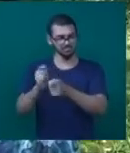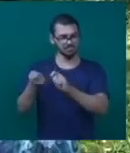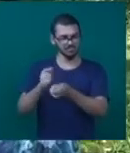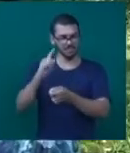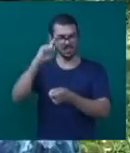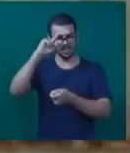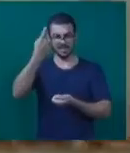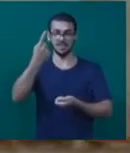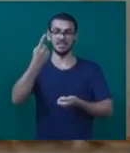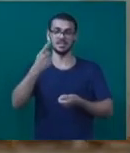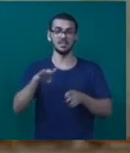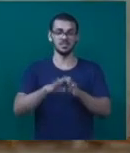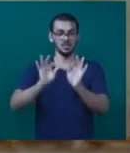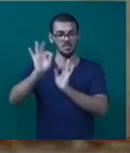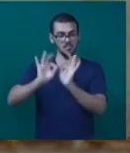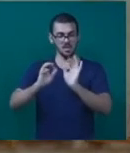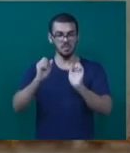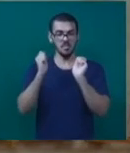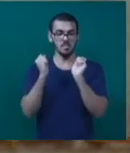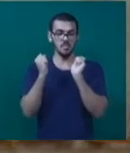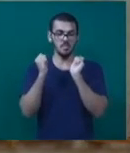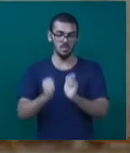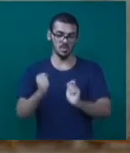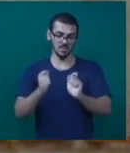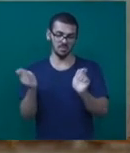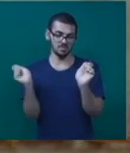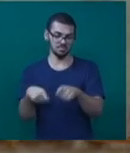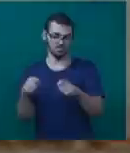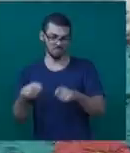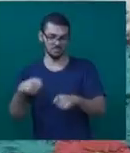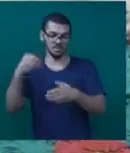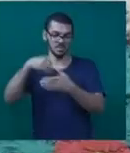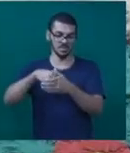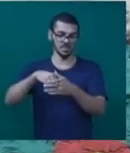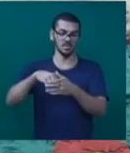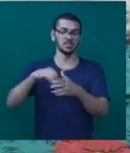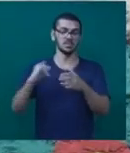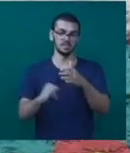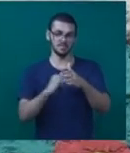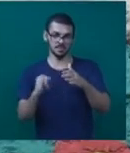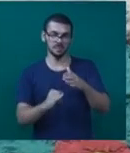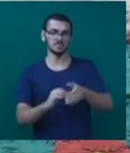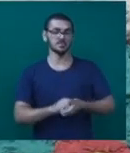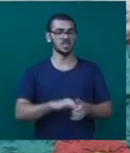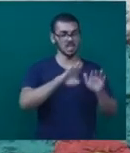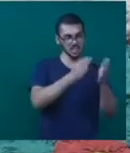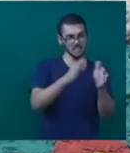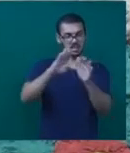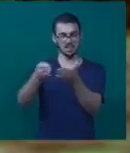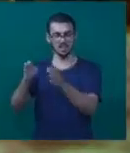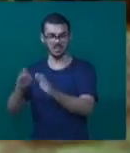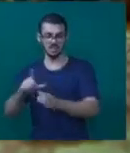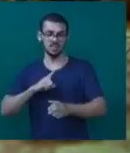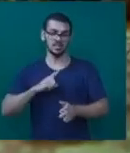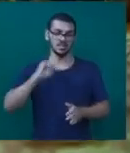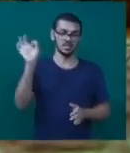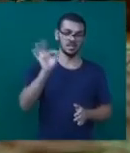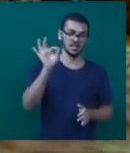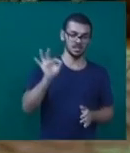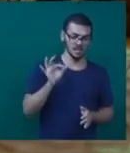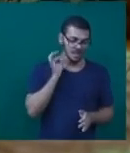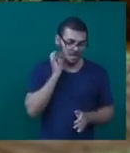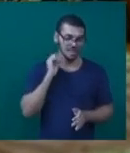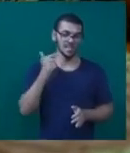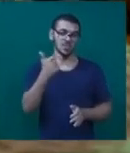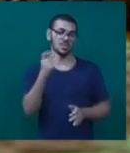nossas instituições. Em cada caixinha tem ninhos de abelhas jataí. Elas não têm ferrão e produzem mel. Uma espécie